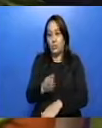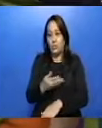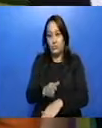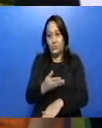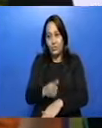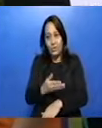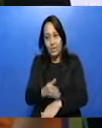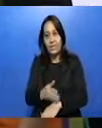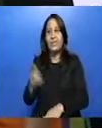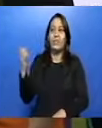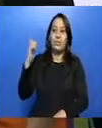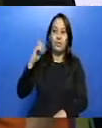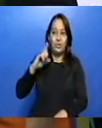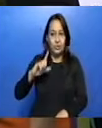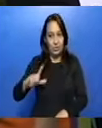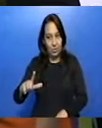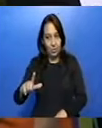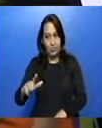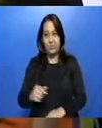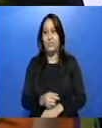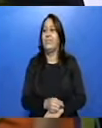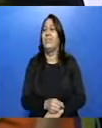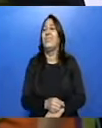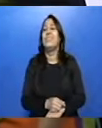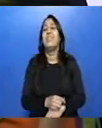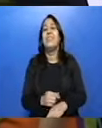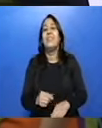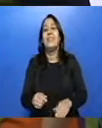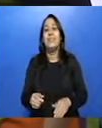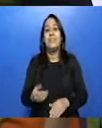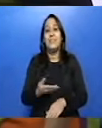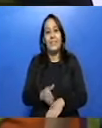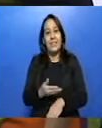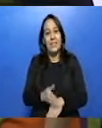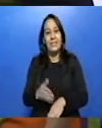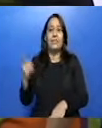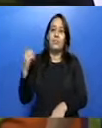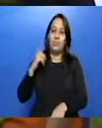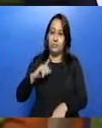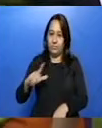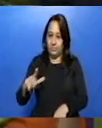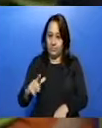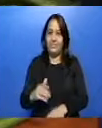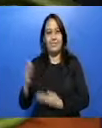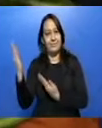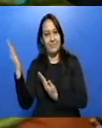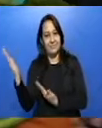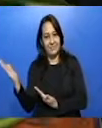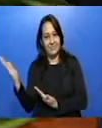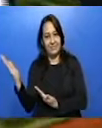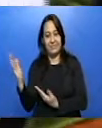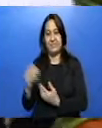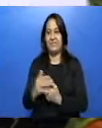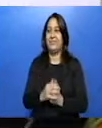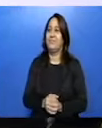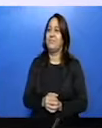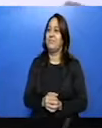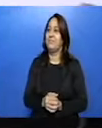chá. De ré, genésio, jacaré, janta, canja, janta, jaca e janada.